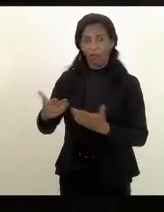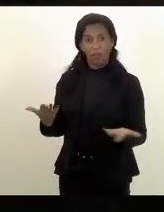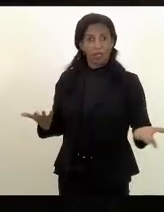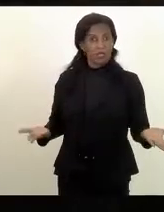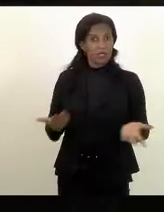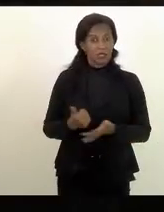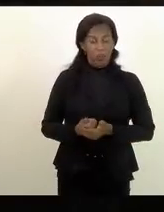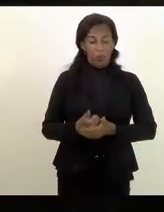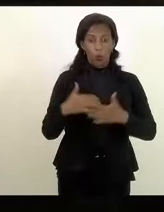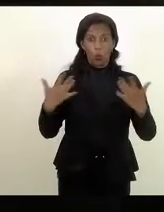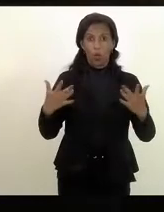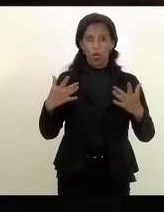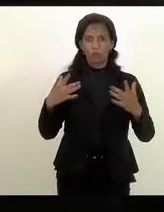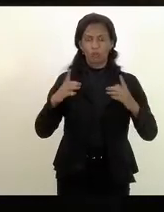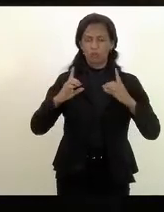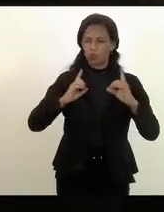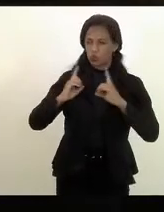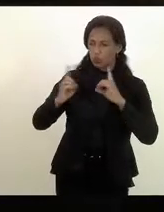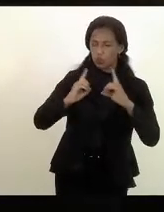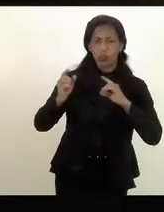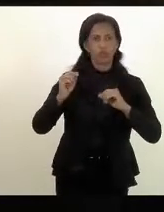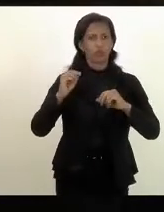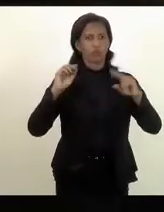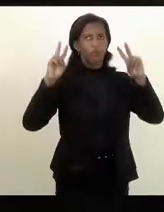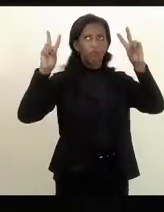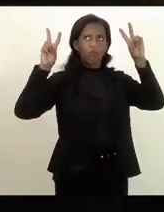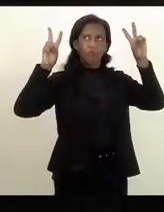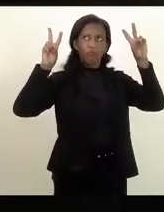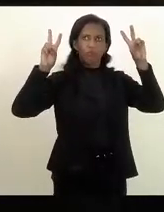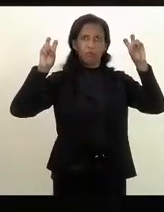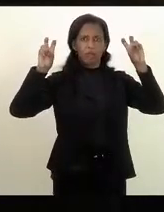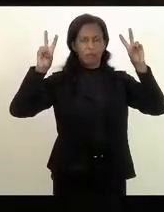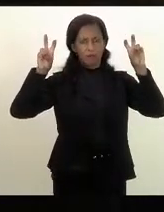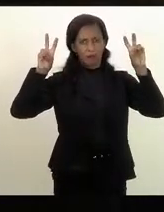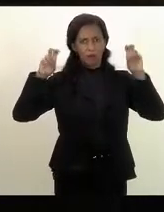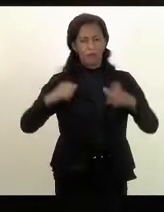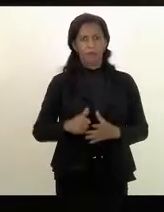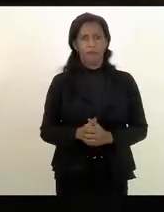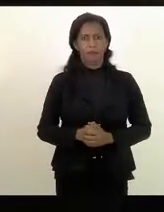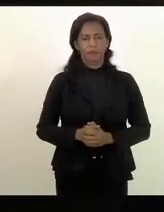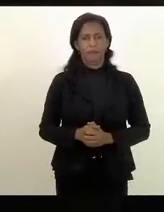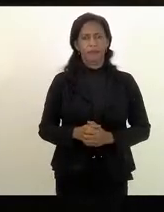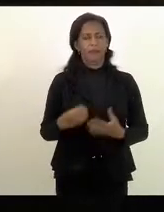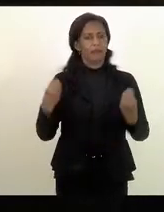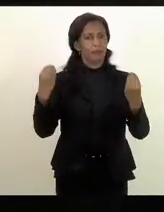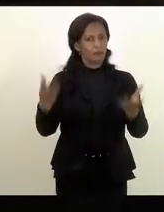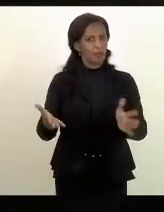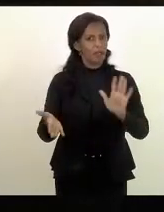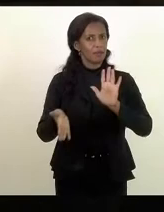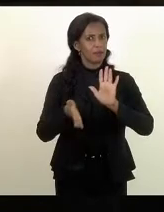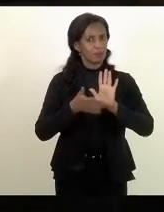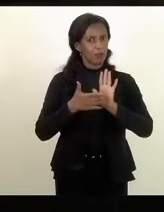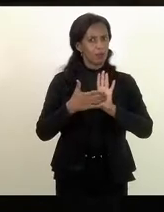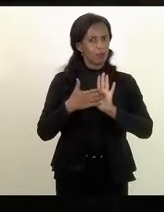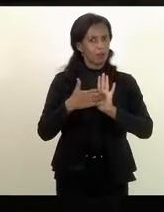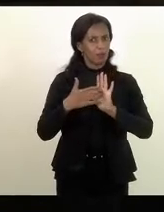discute quando traz o tema da esta proposta para esta casa